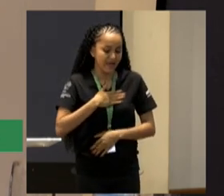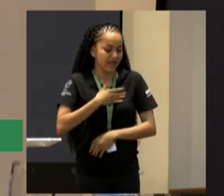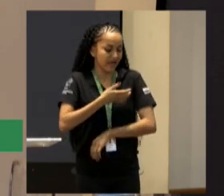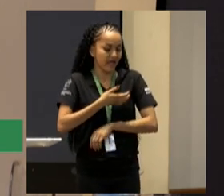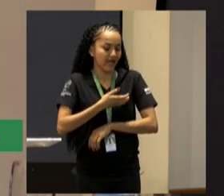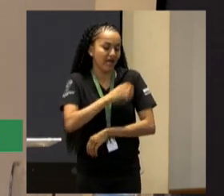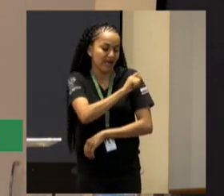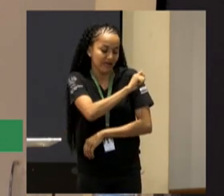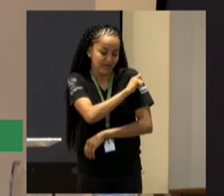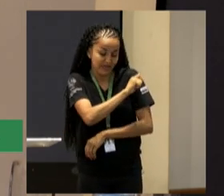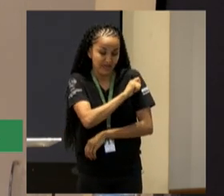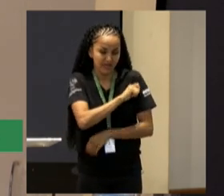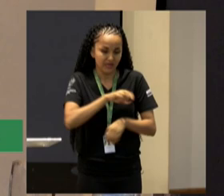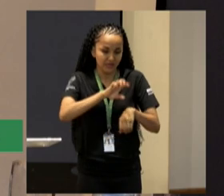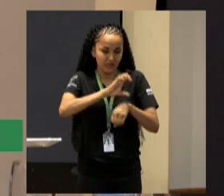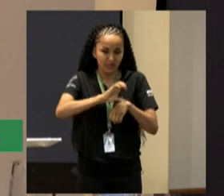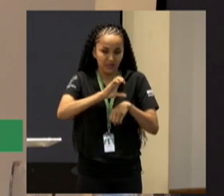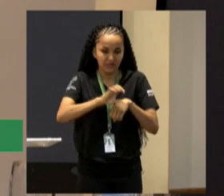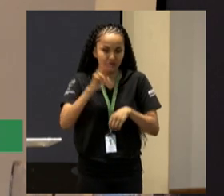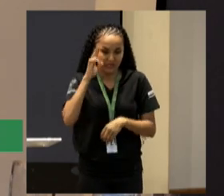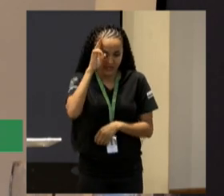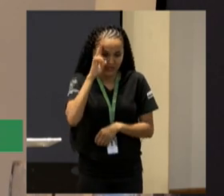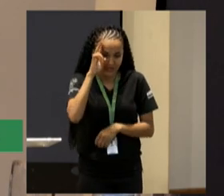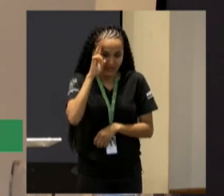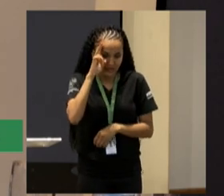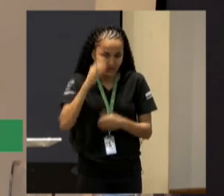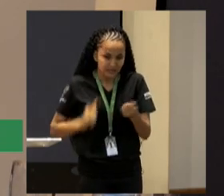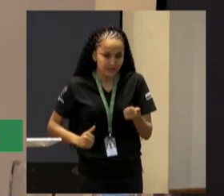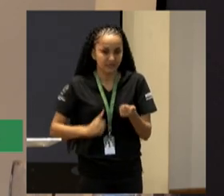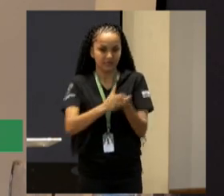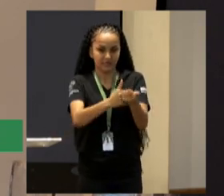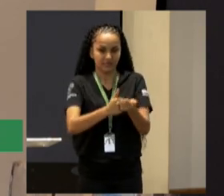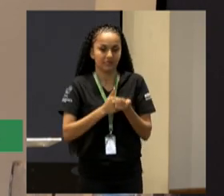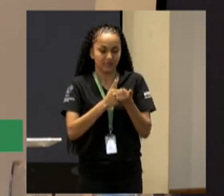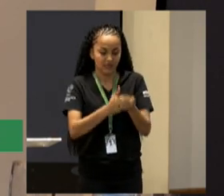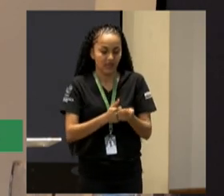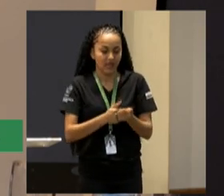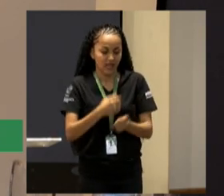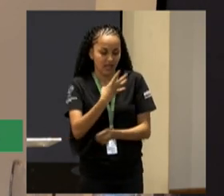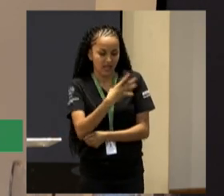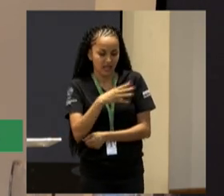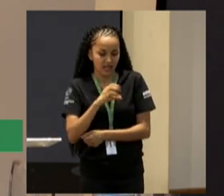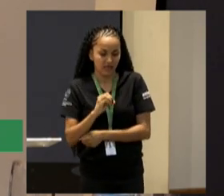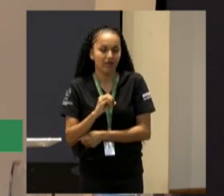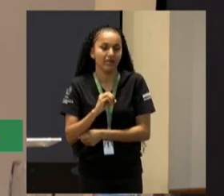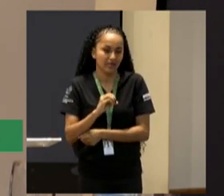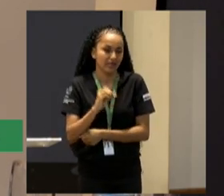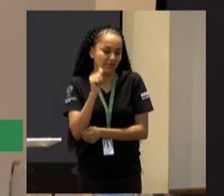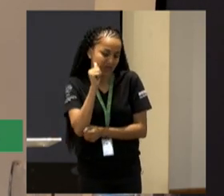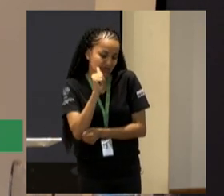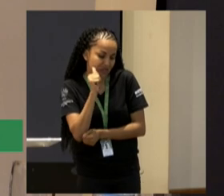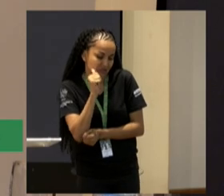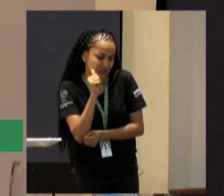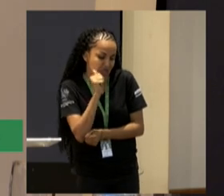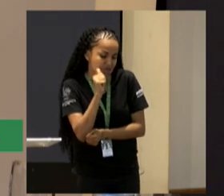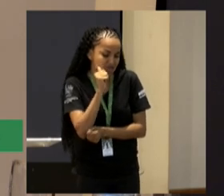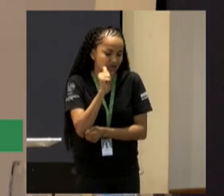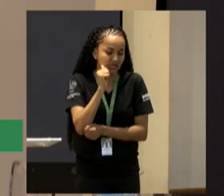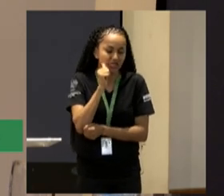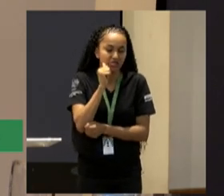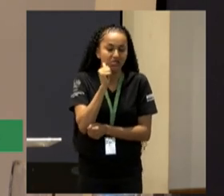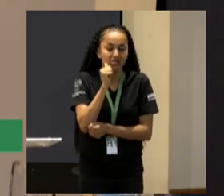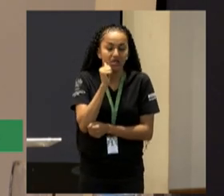de história e me tornei bolsista referência no suporte a essas 40 Antonietas, que assim foram chamadas à